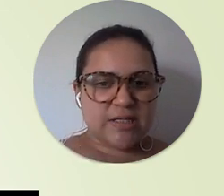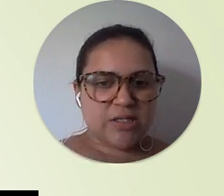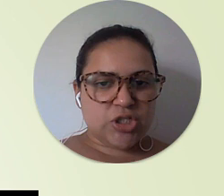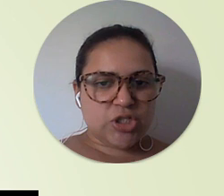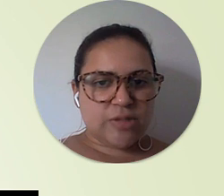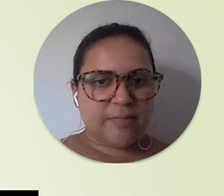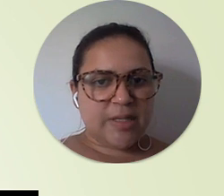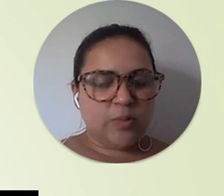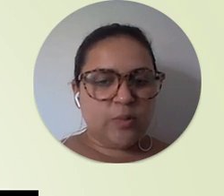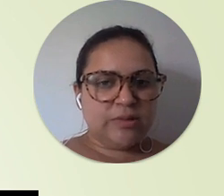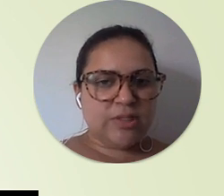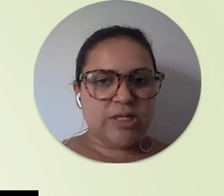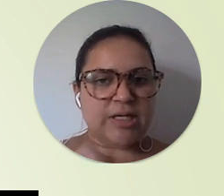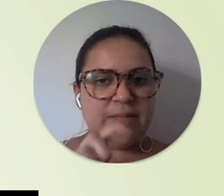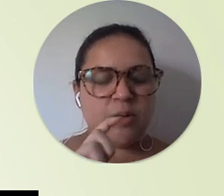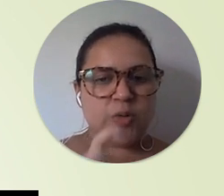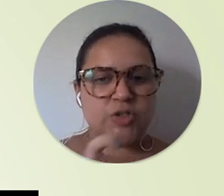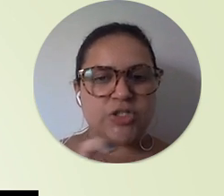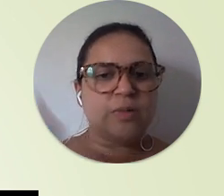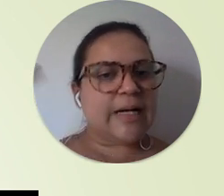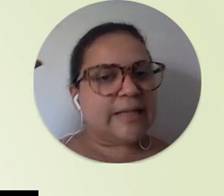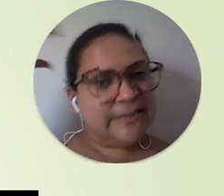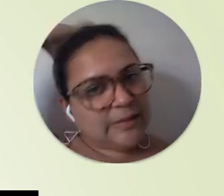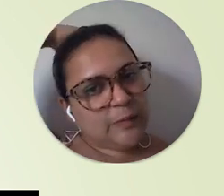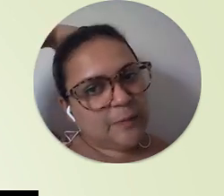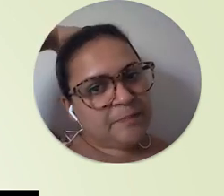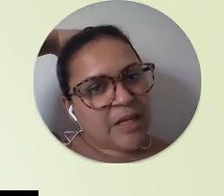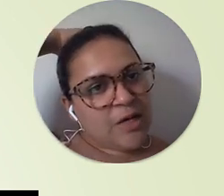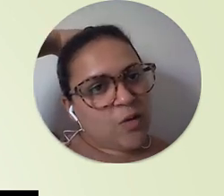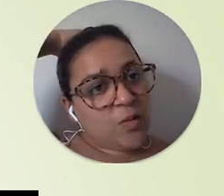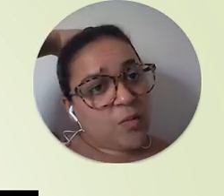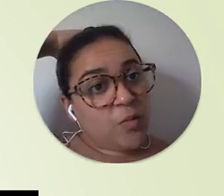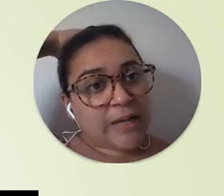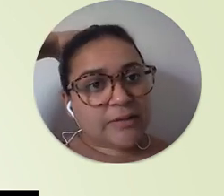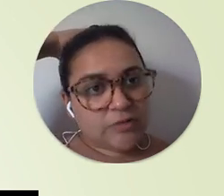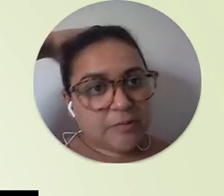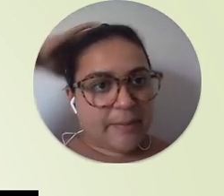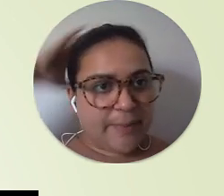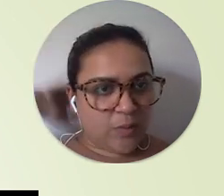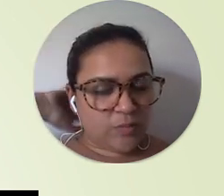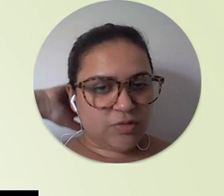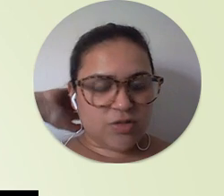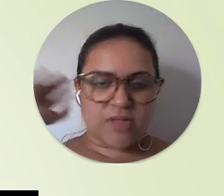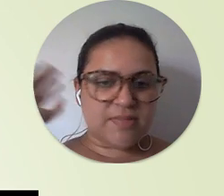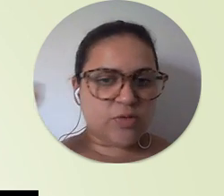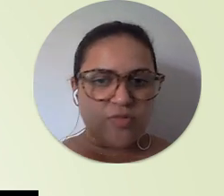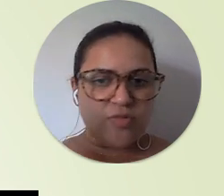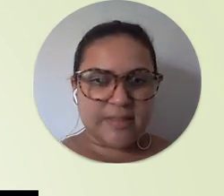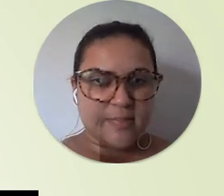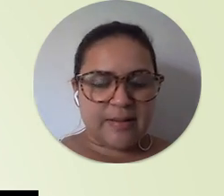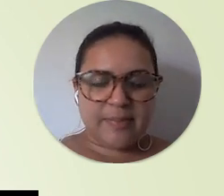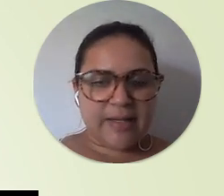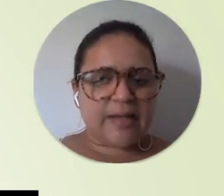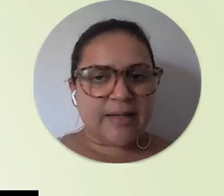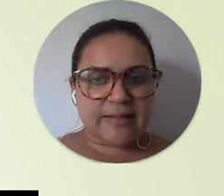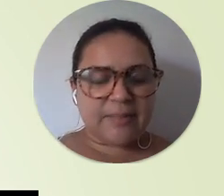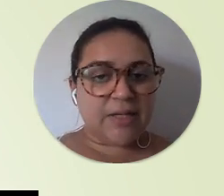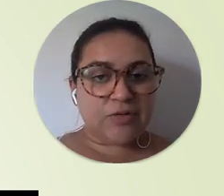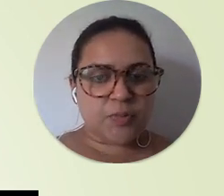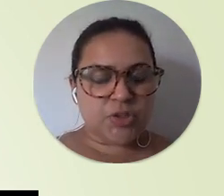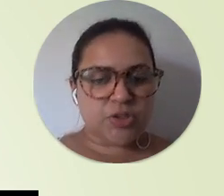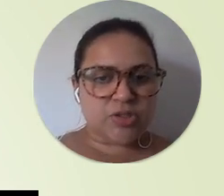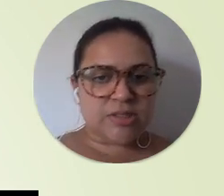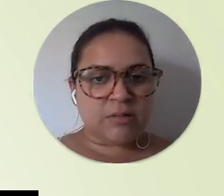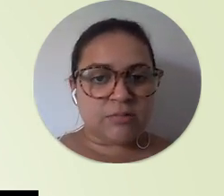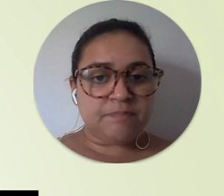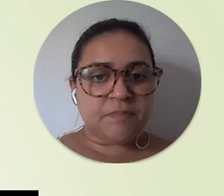Depois dessas perguntas, ele mostra um cartão como o cartão de papel. Nós estamos acostumados a pegar e a trabalhar